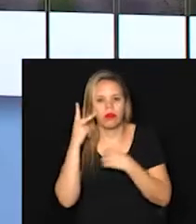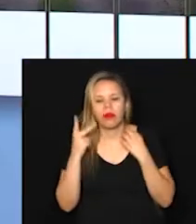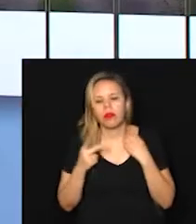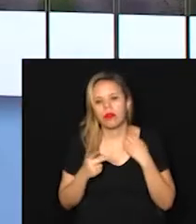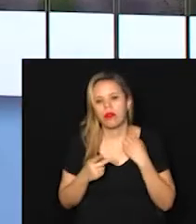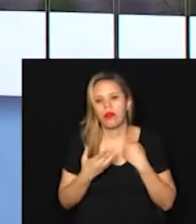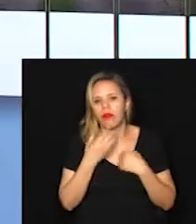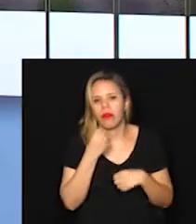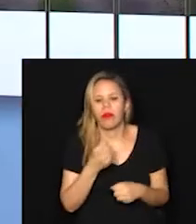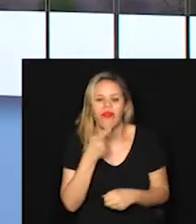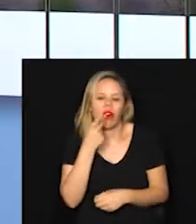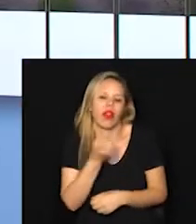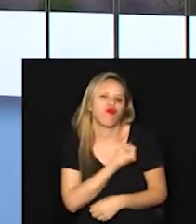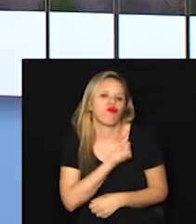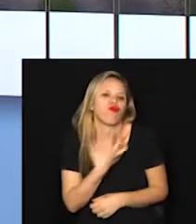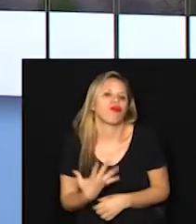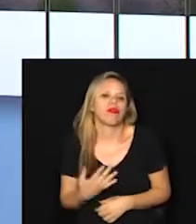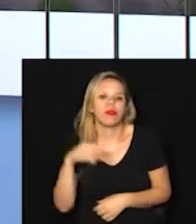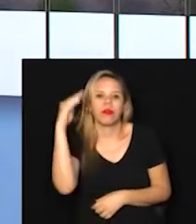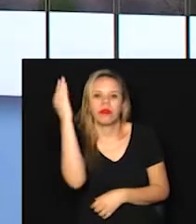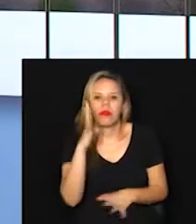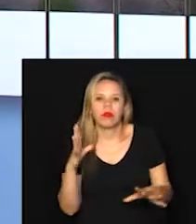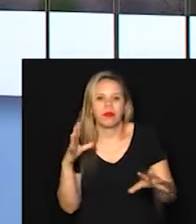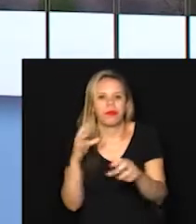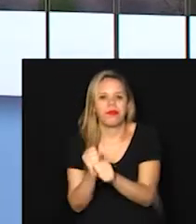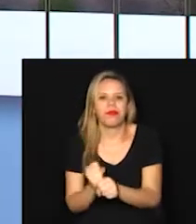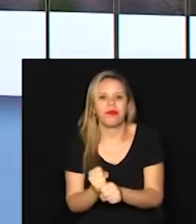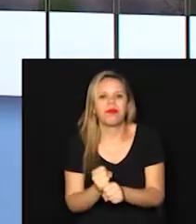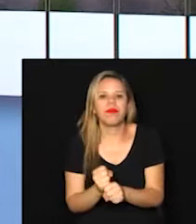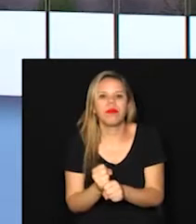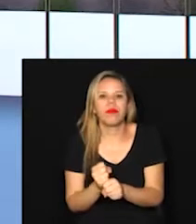vamos atualizar. Em nível de Brasil, nós temos aí